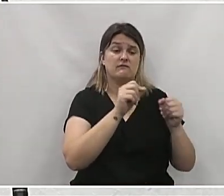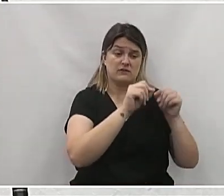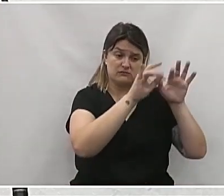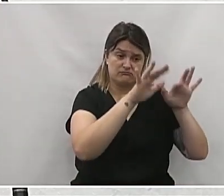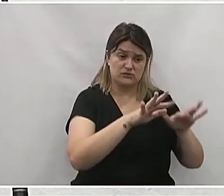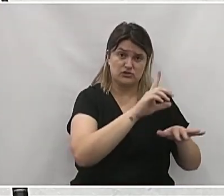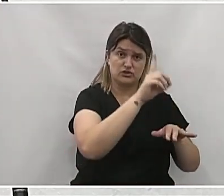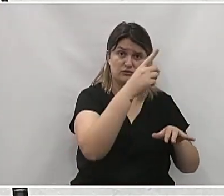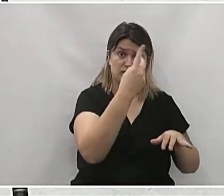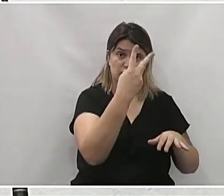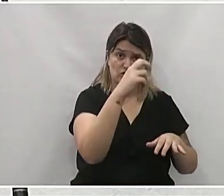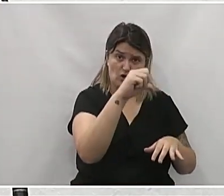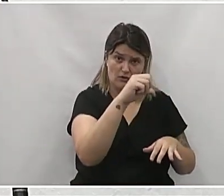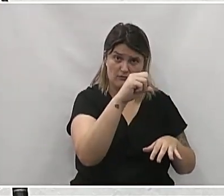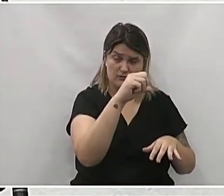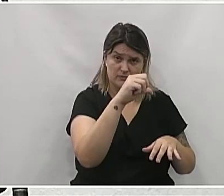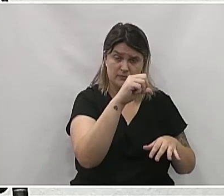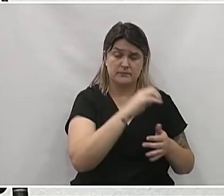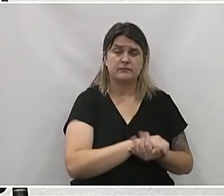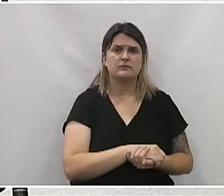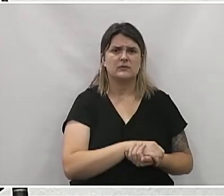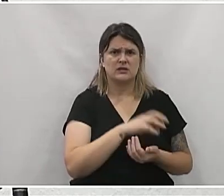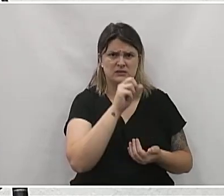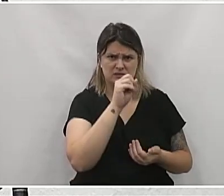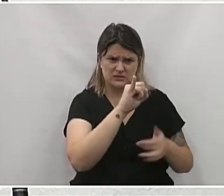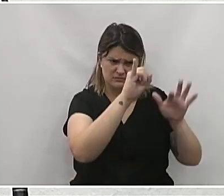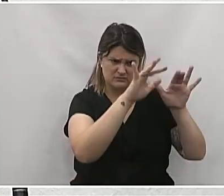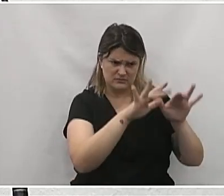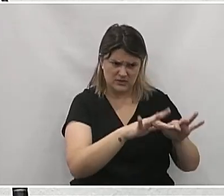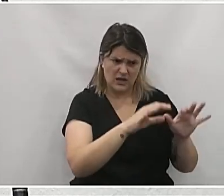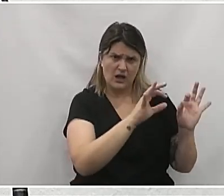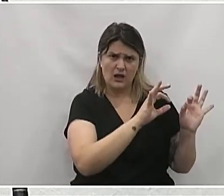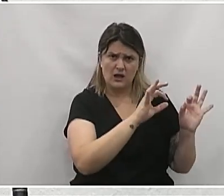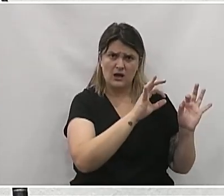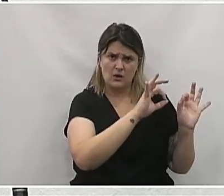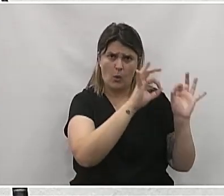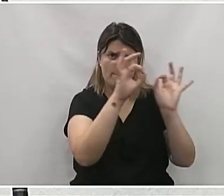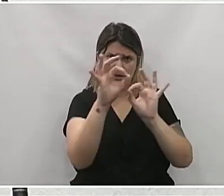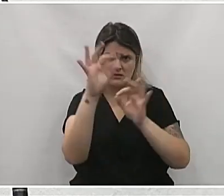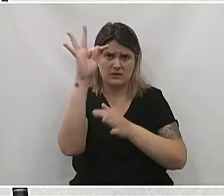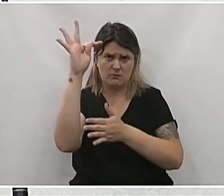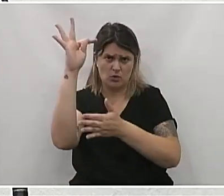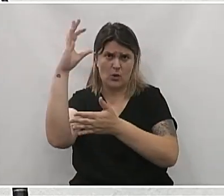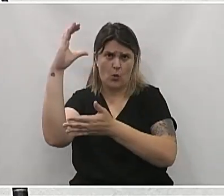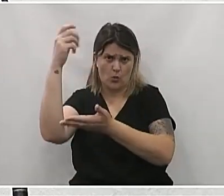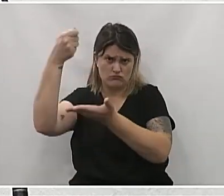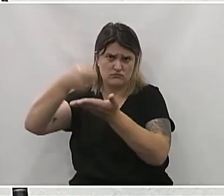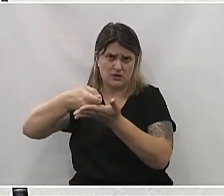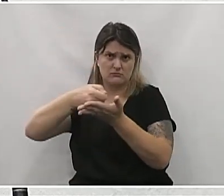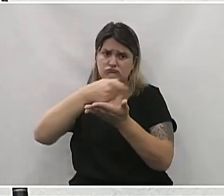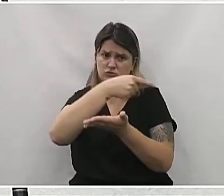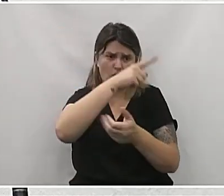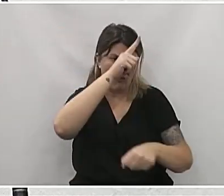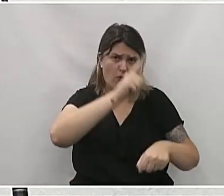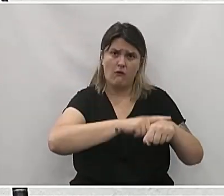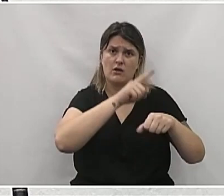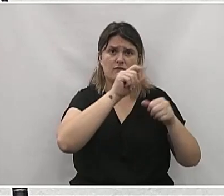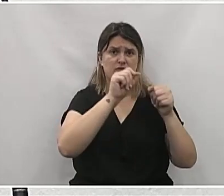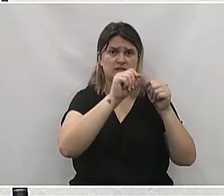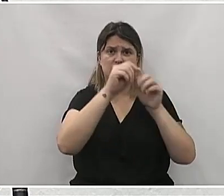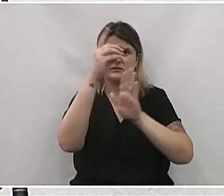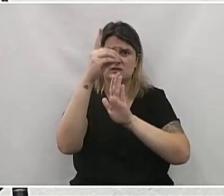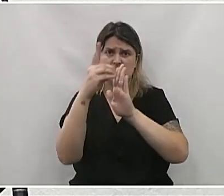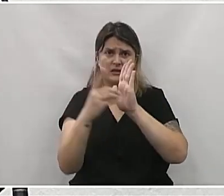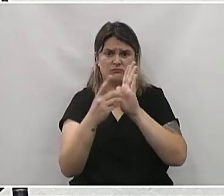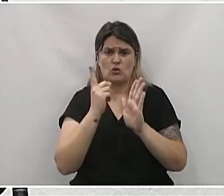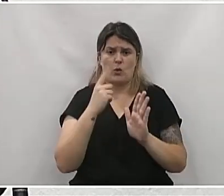29. Se o parecer dele era acompanhando o Tribunal de Contas, que emitisse o decreto, não é